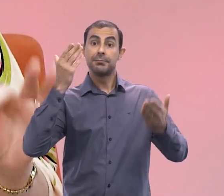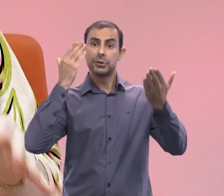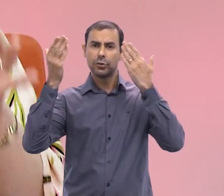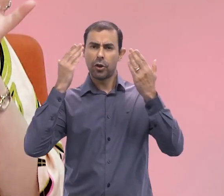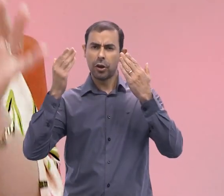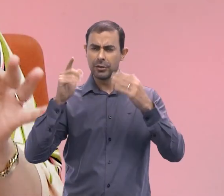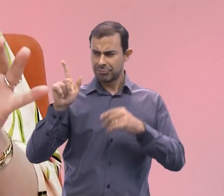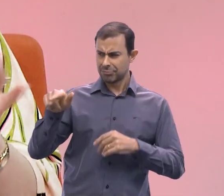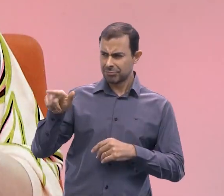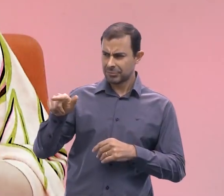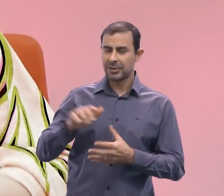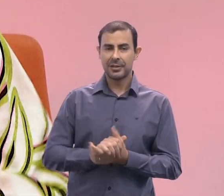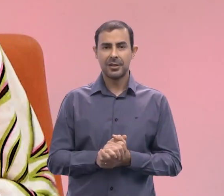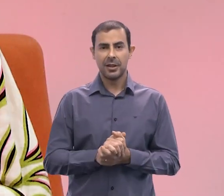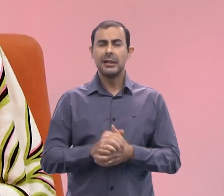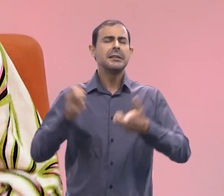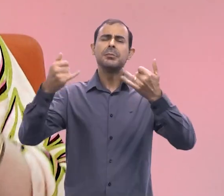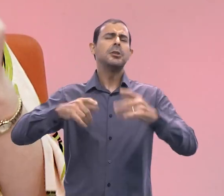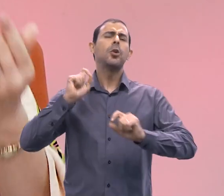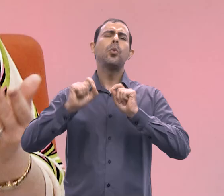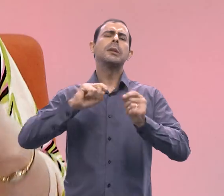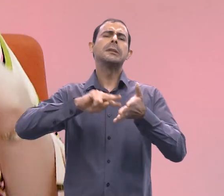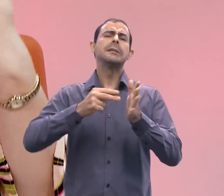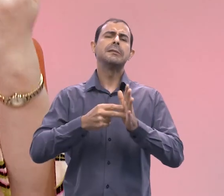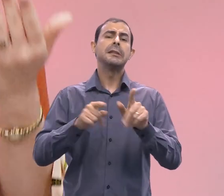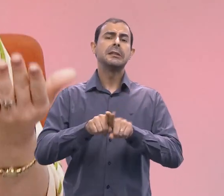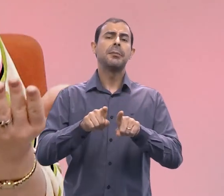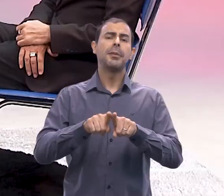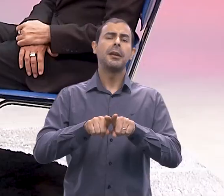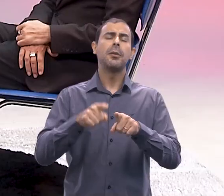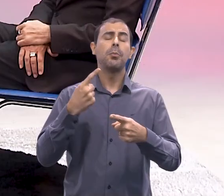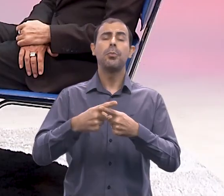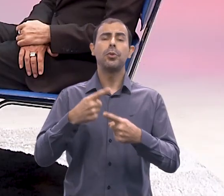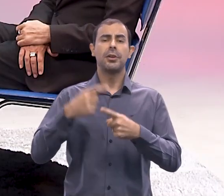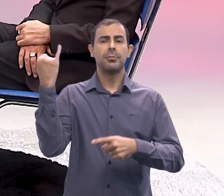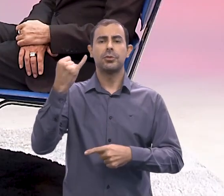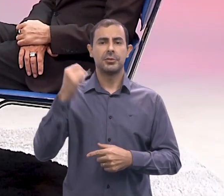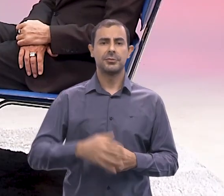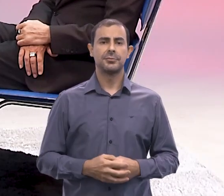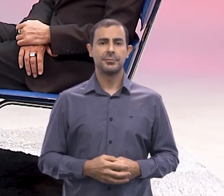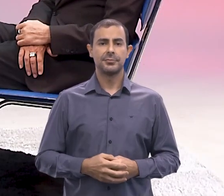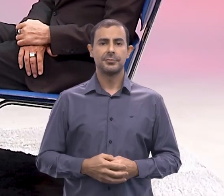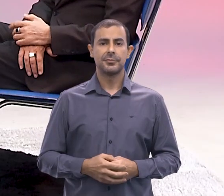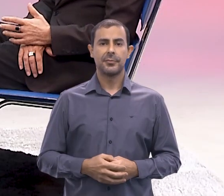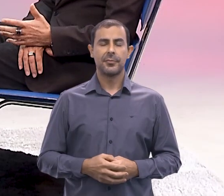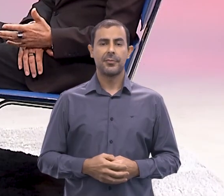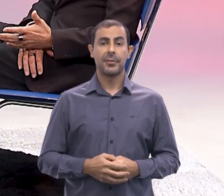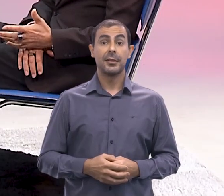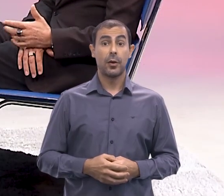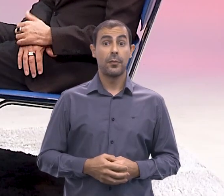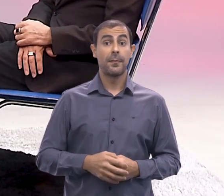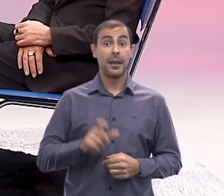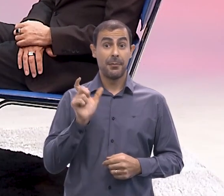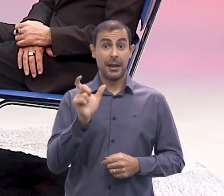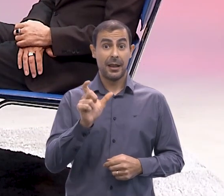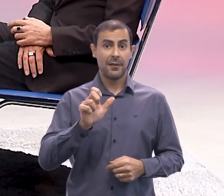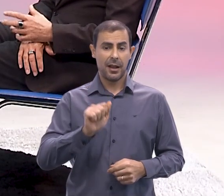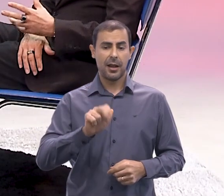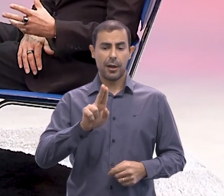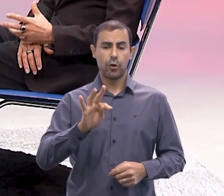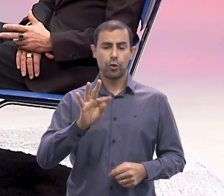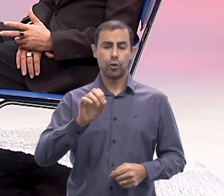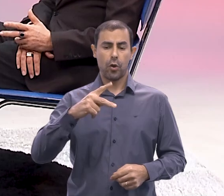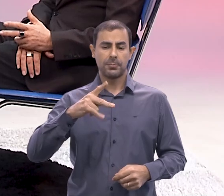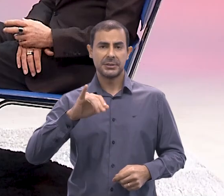psicológica, é isso? Fala um pouquinho para a gente da importância disso, o que seria isso, até para a população ter o conhecimento. Bom, a autópsia psicológica é um